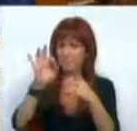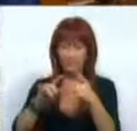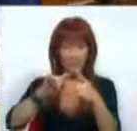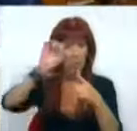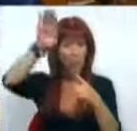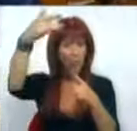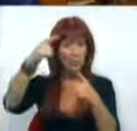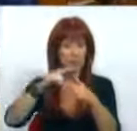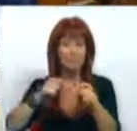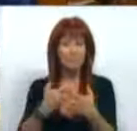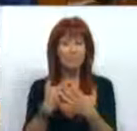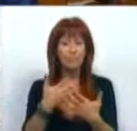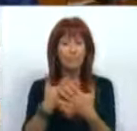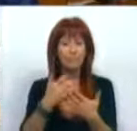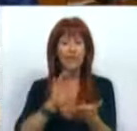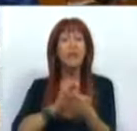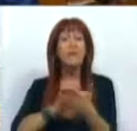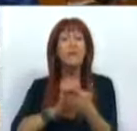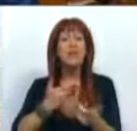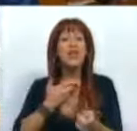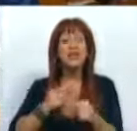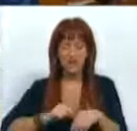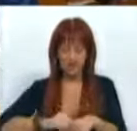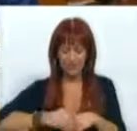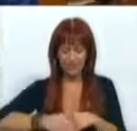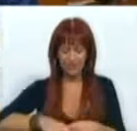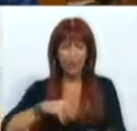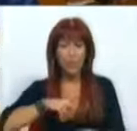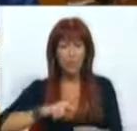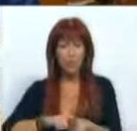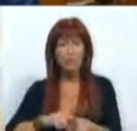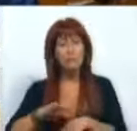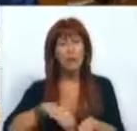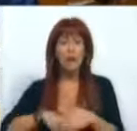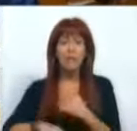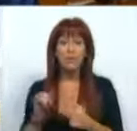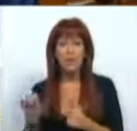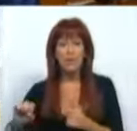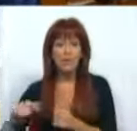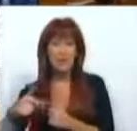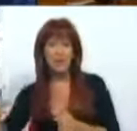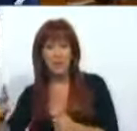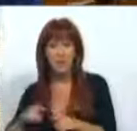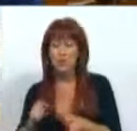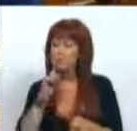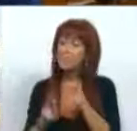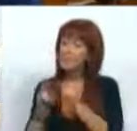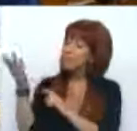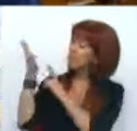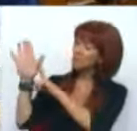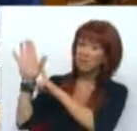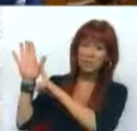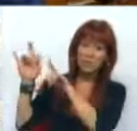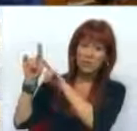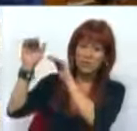O primeiro tem a ver com as emissões de dívida de curto prazo portuguesa que têm sido efetuadas pelo IGCP. Os juros de referência têm